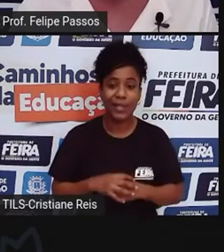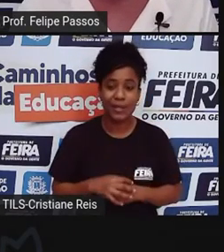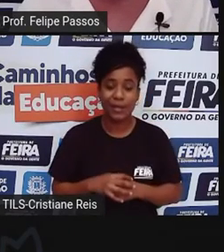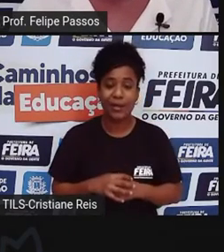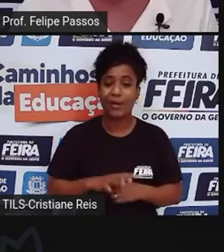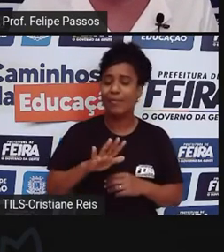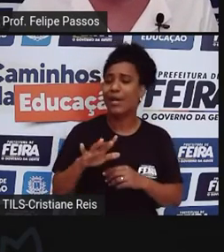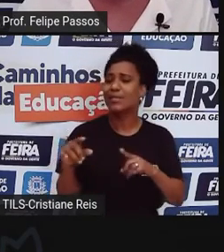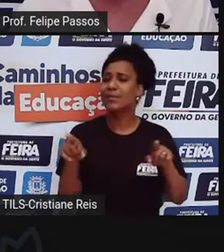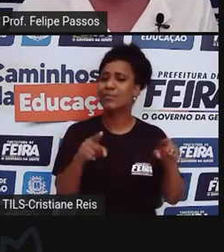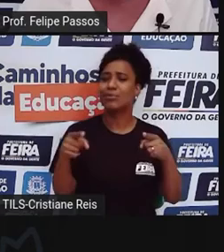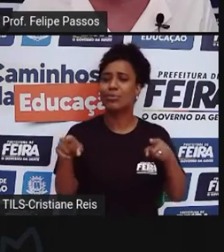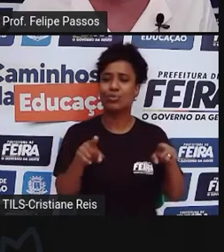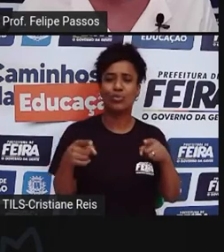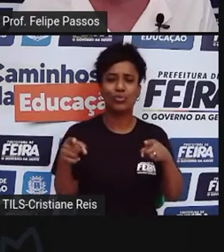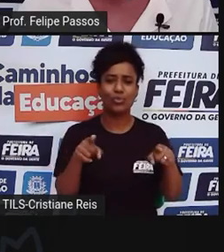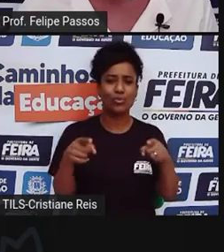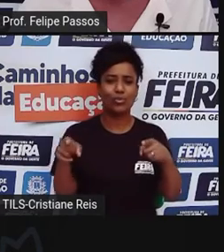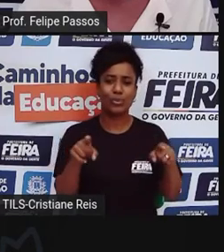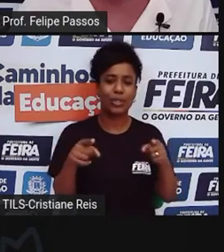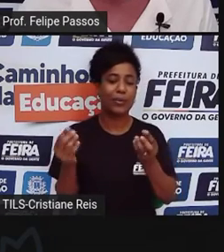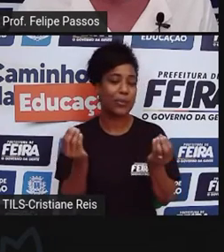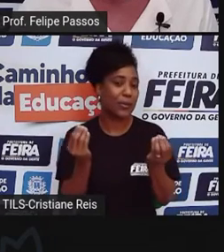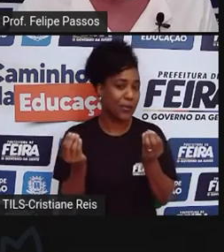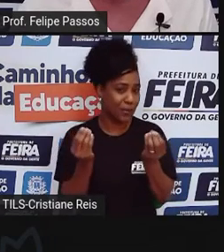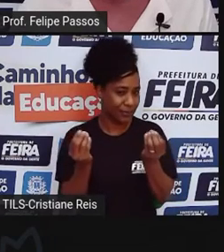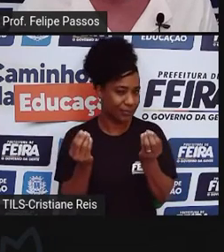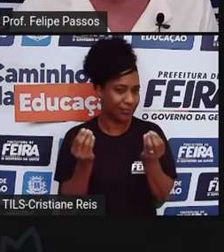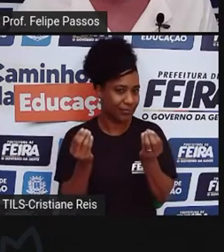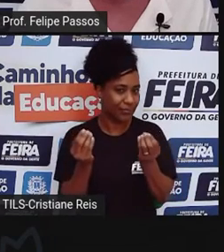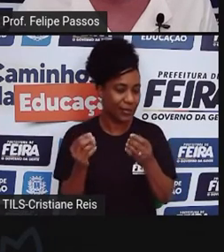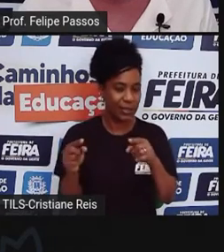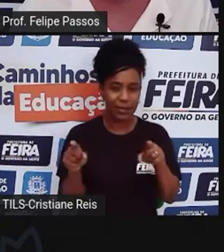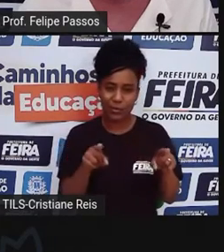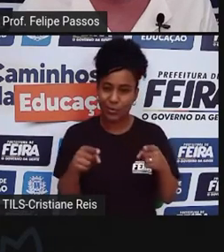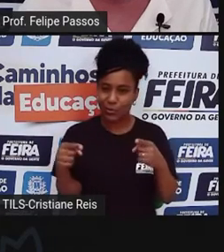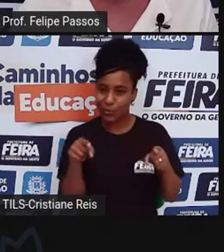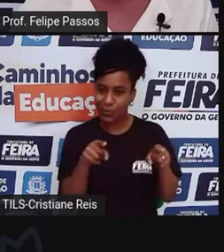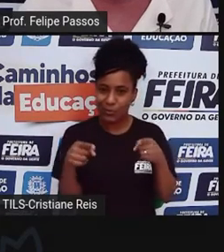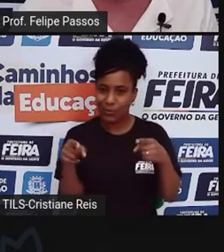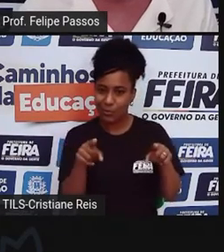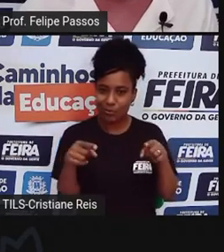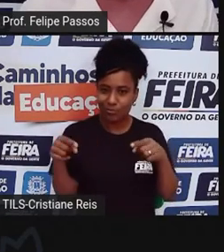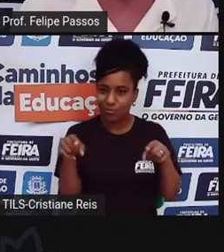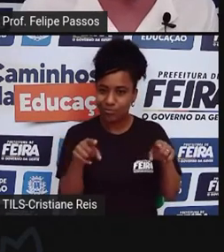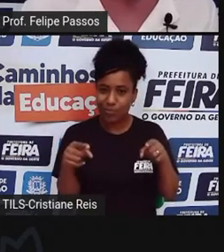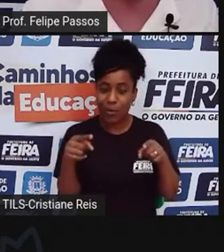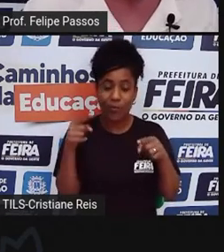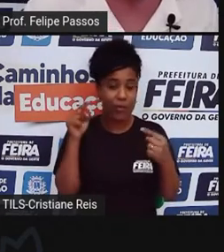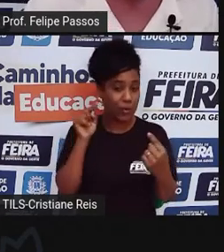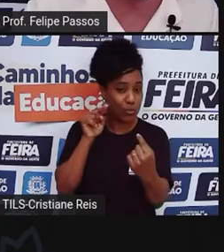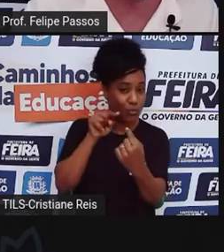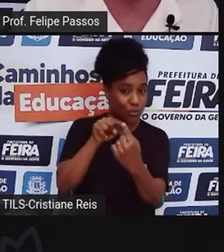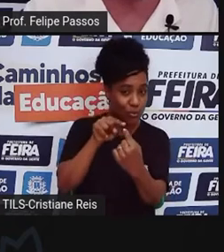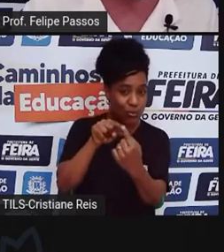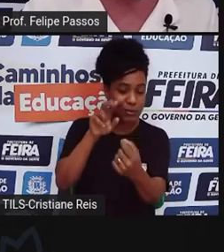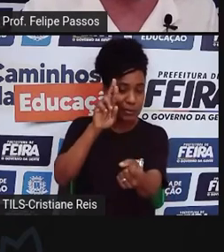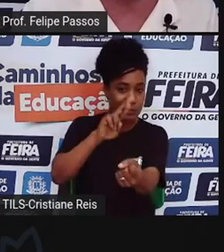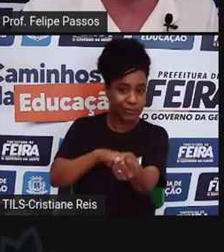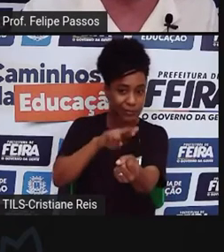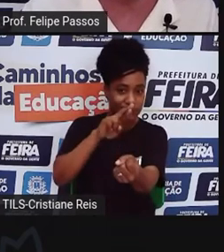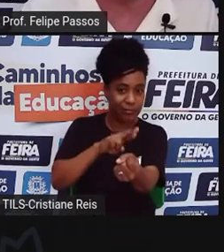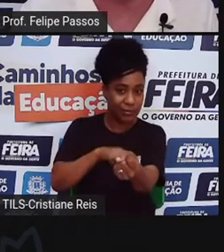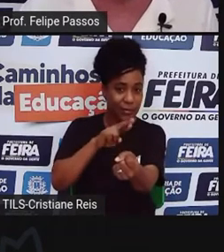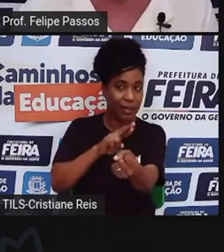usa musicoterapia? A gente usa musicoterapia para entender como é que a gente consegue encontrar o som que ele chame a